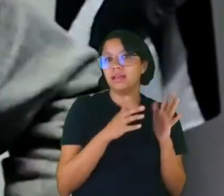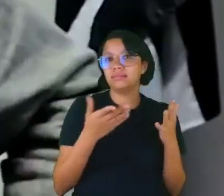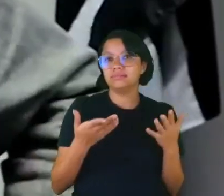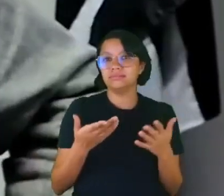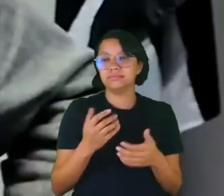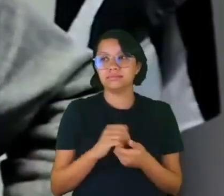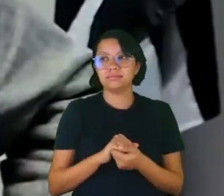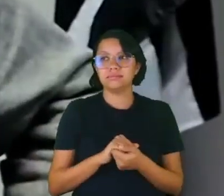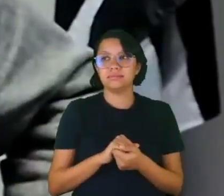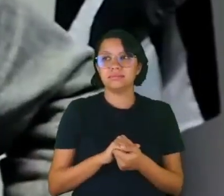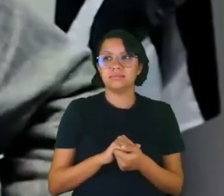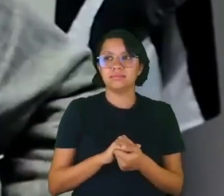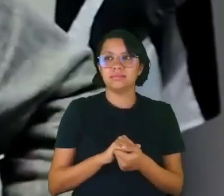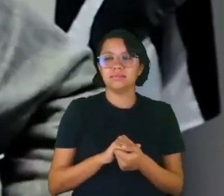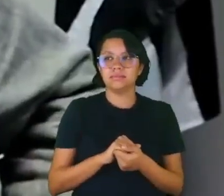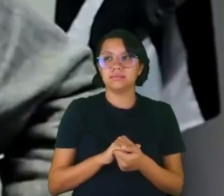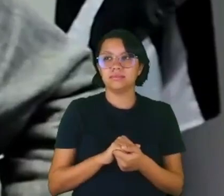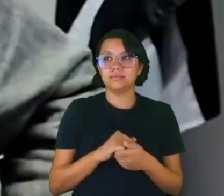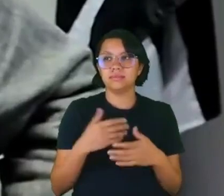Então